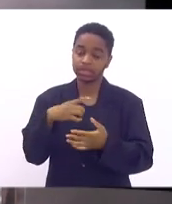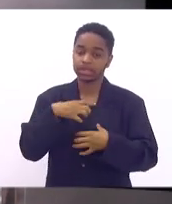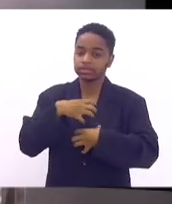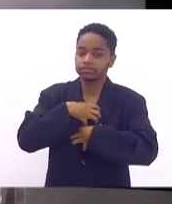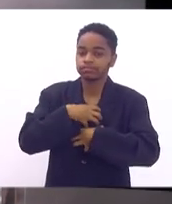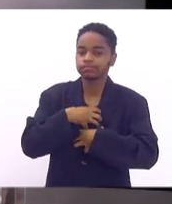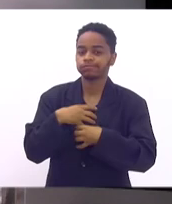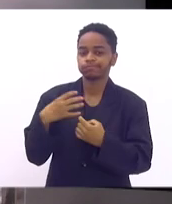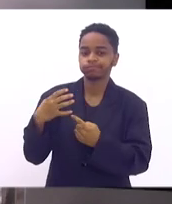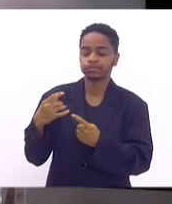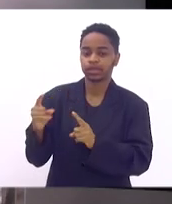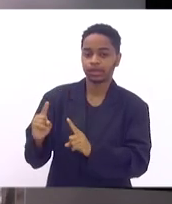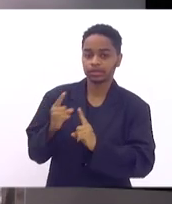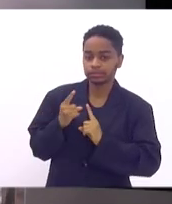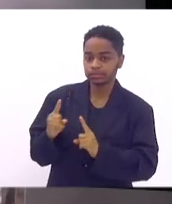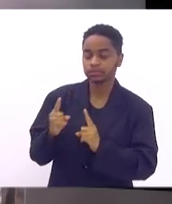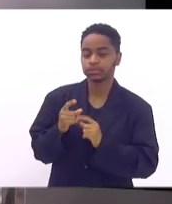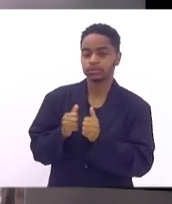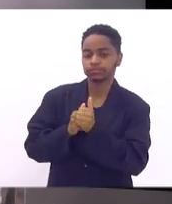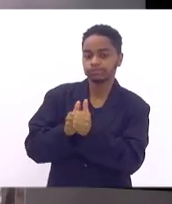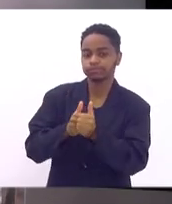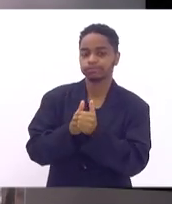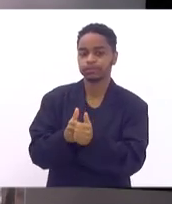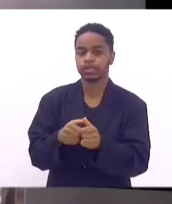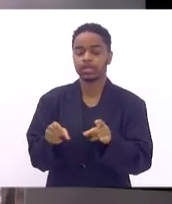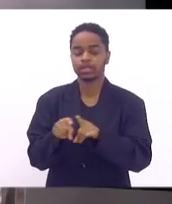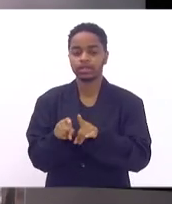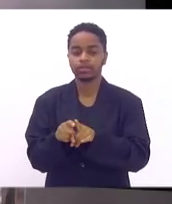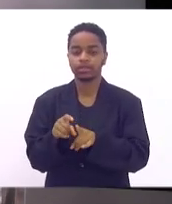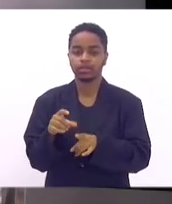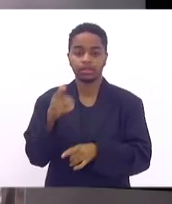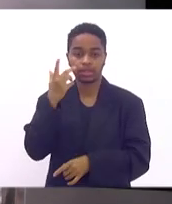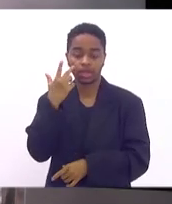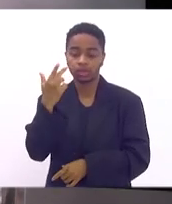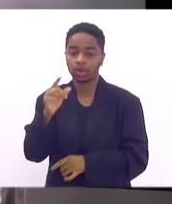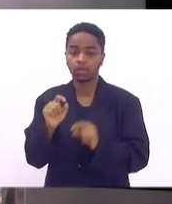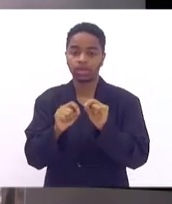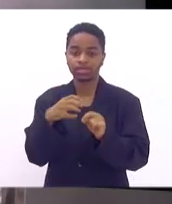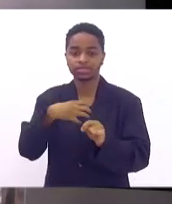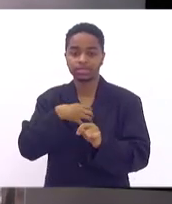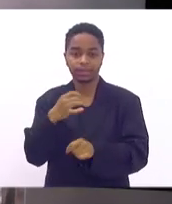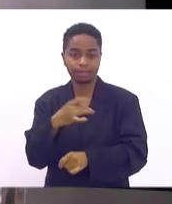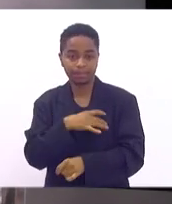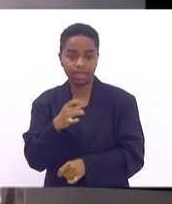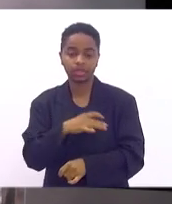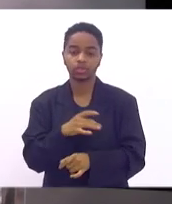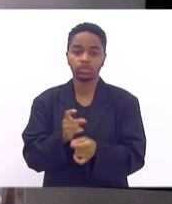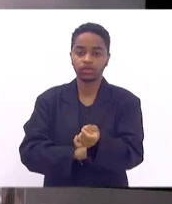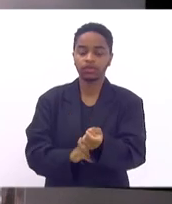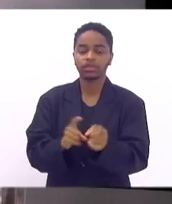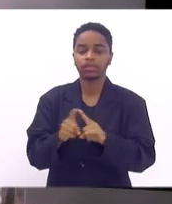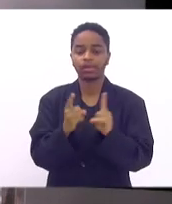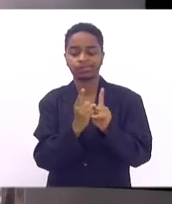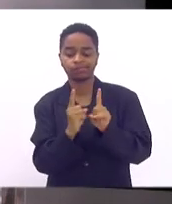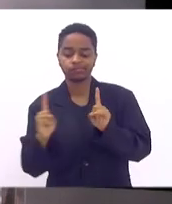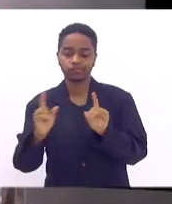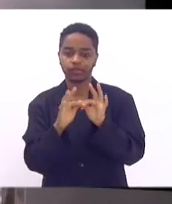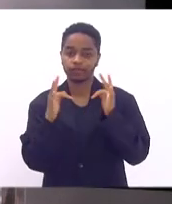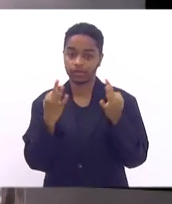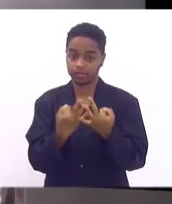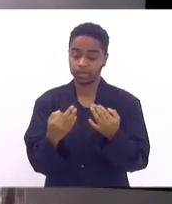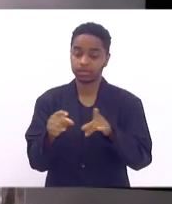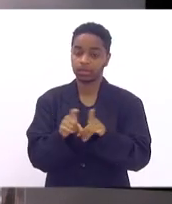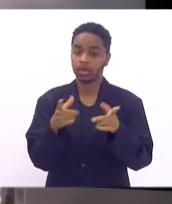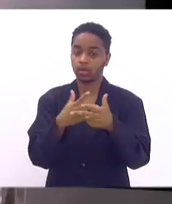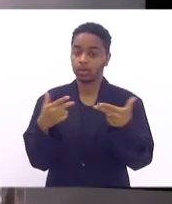perseguição. É muito comum também o medo, o estresse e, principalmente, o afastamento do convívio familiar. E é uma coisa que é muito